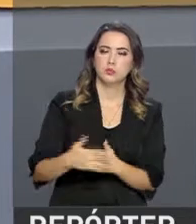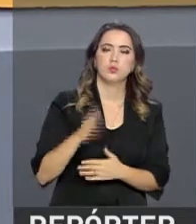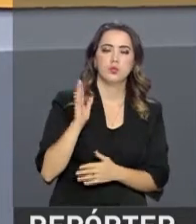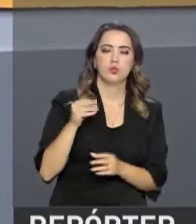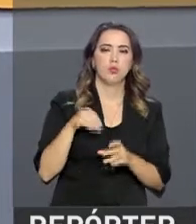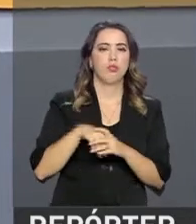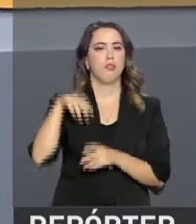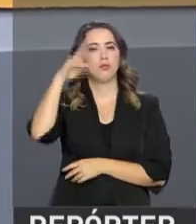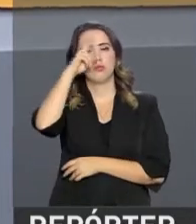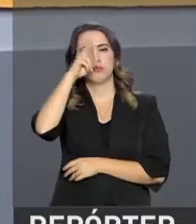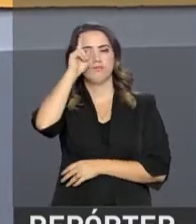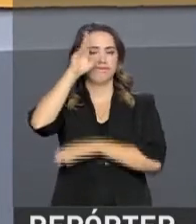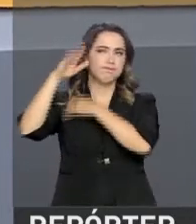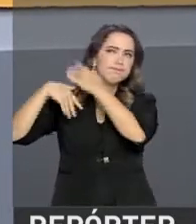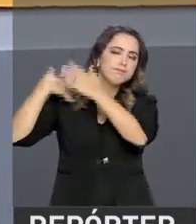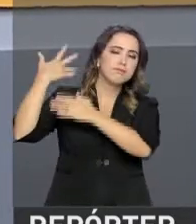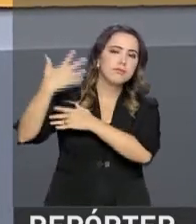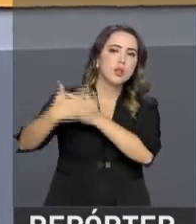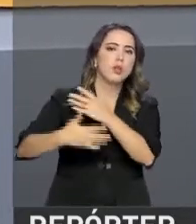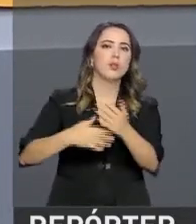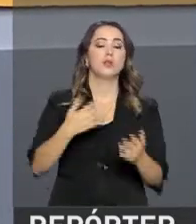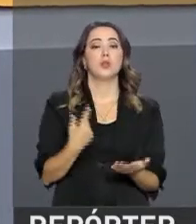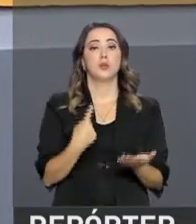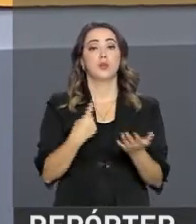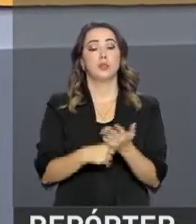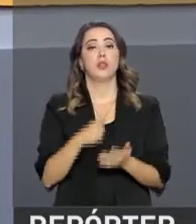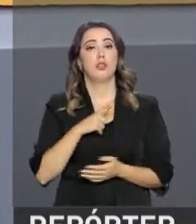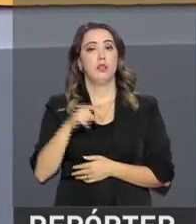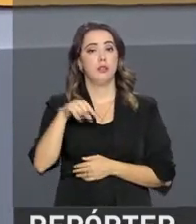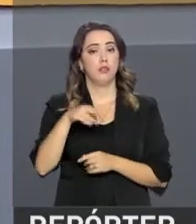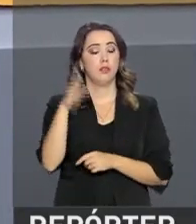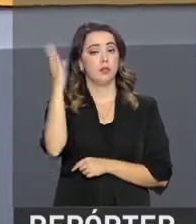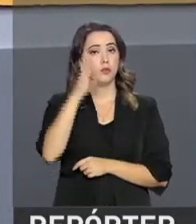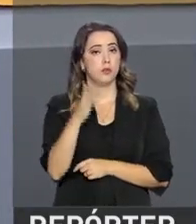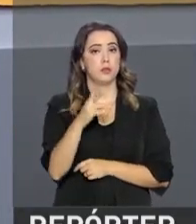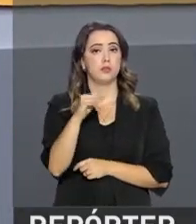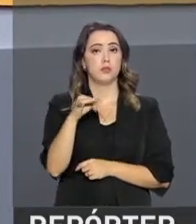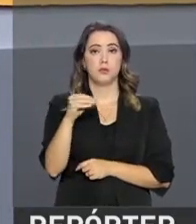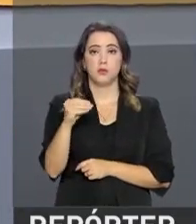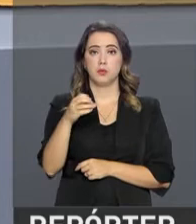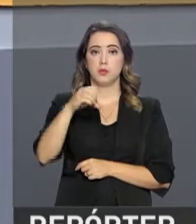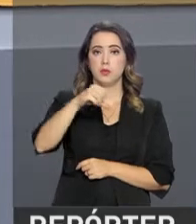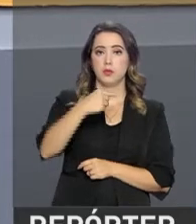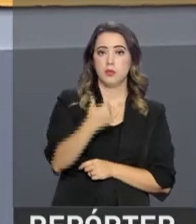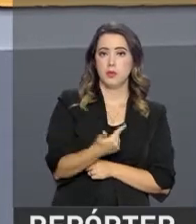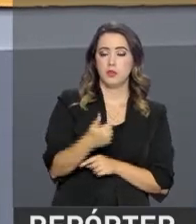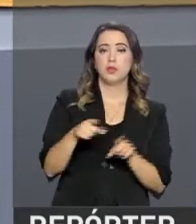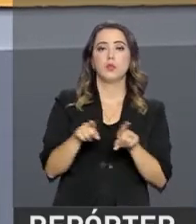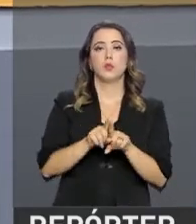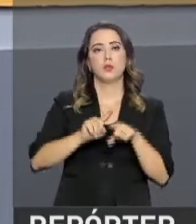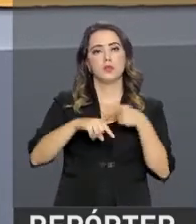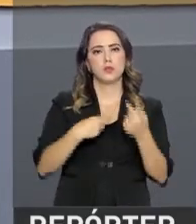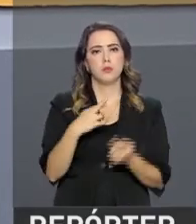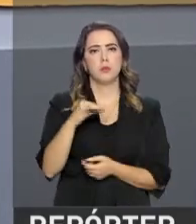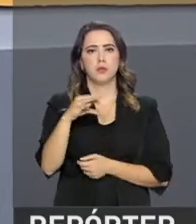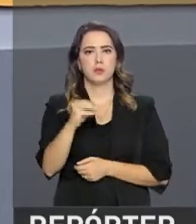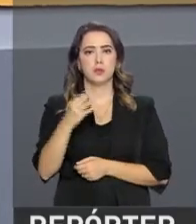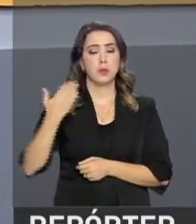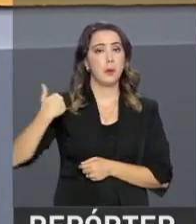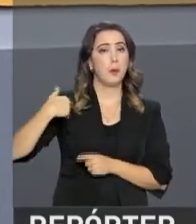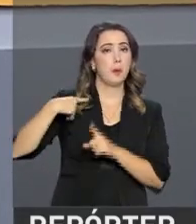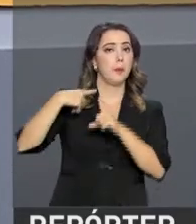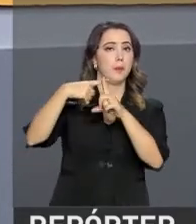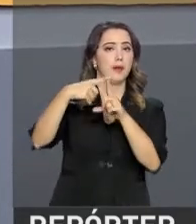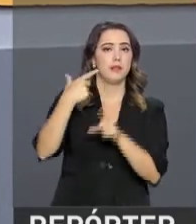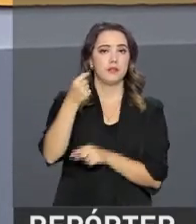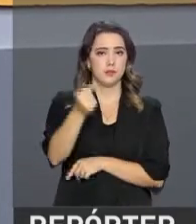histórico, comprovado pela realização das conferências Rio 92 e Rio +20. O presidente lembrou que a recuperação econômica do